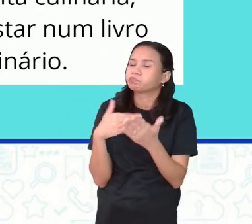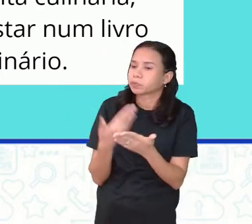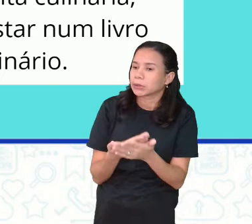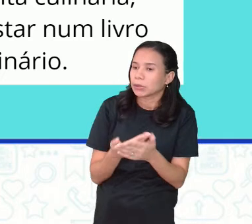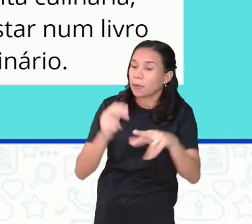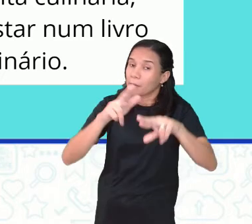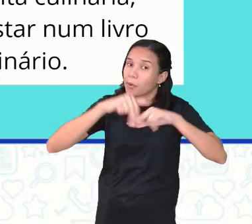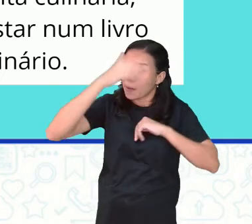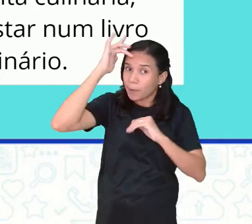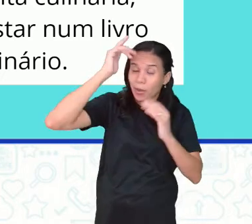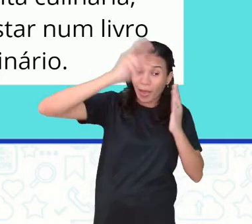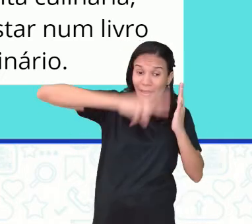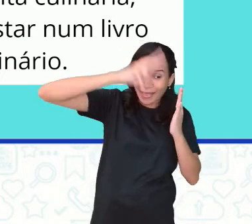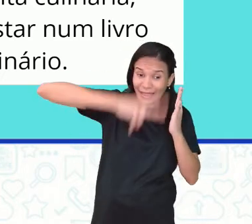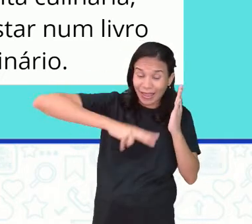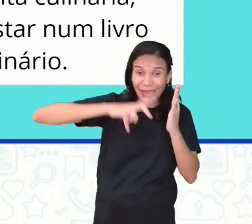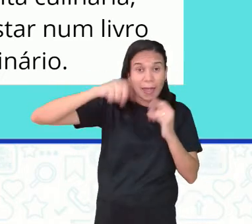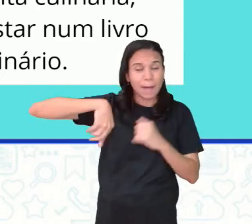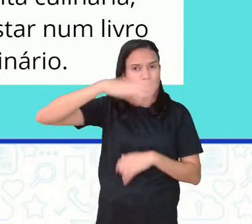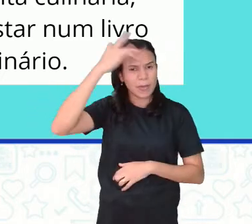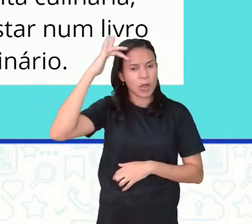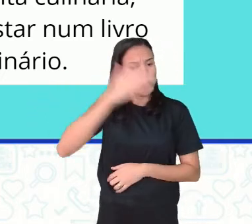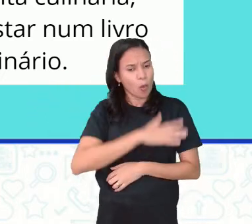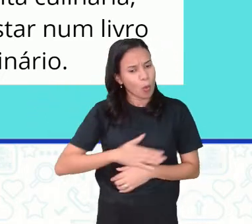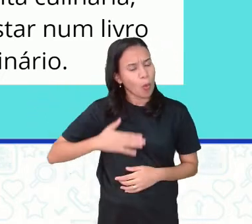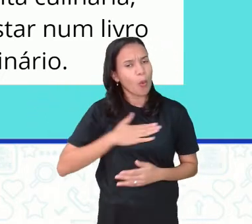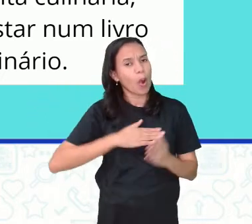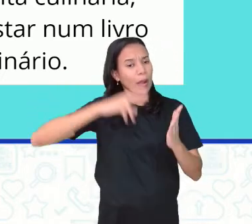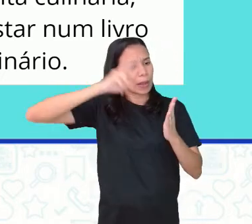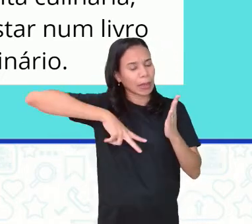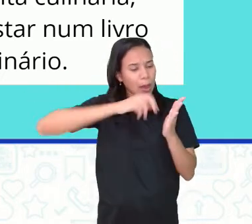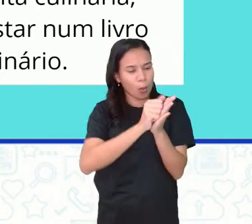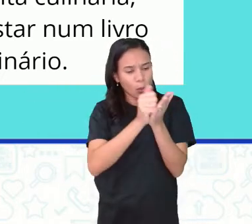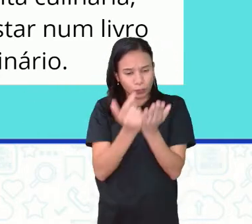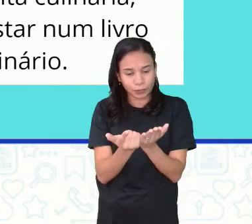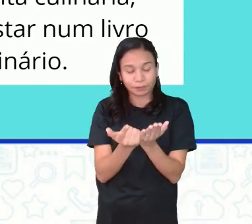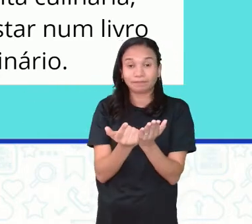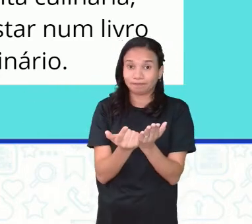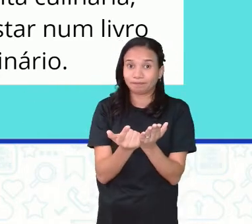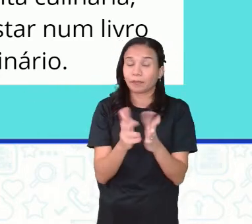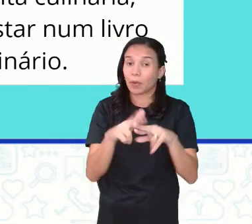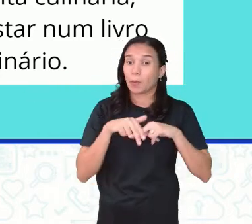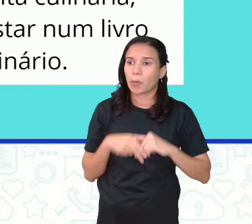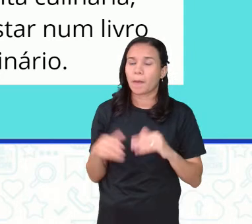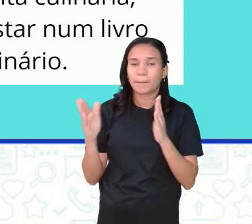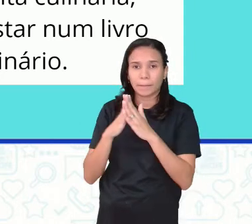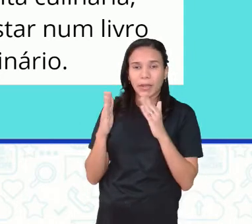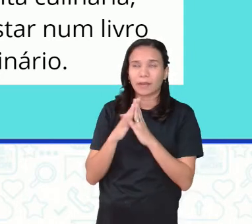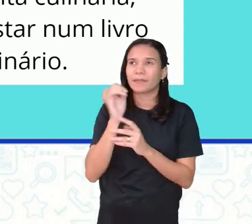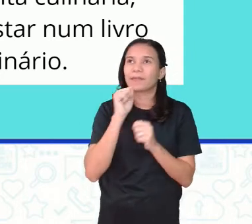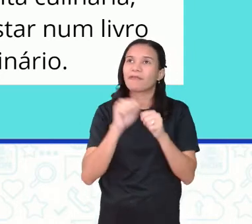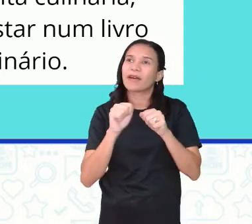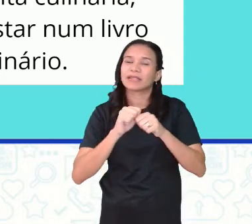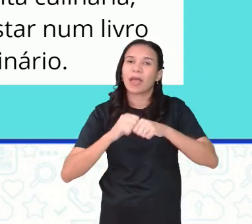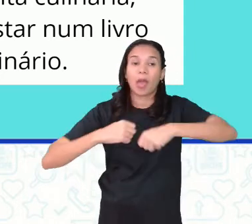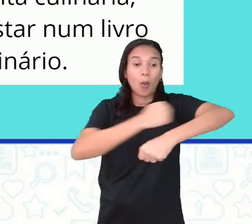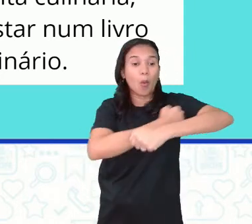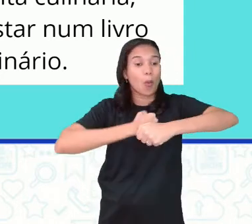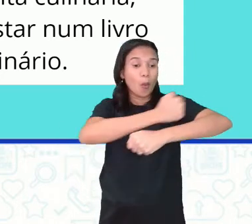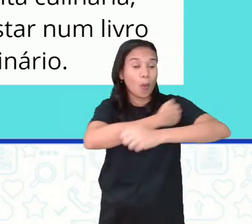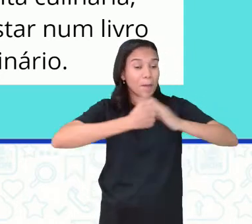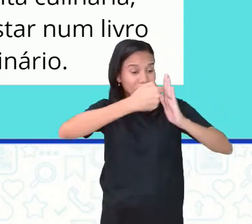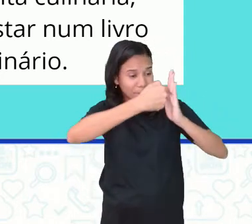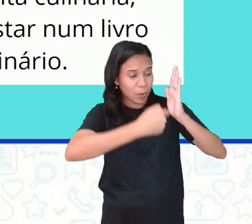os leitores serão pessoas que gostam de ler jornais. Se lhe pede para produzir uma receita